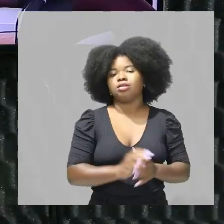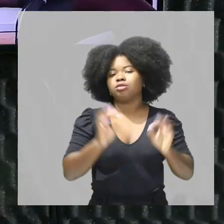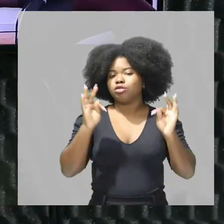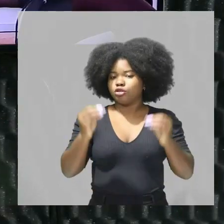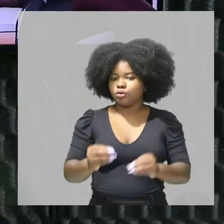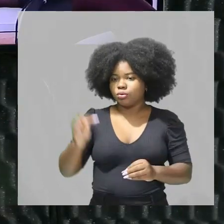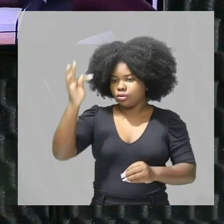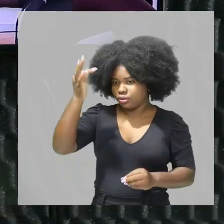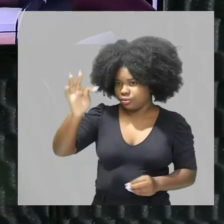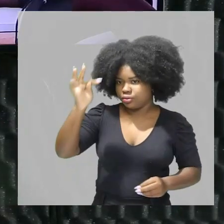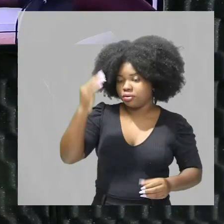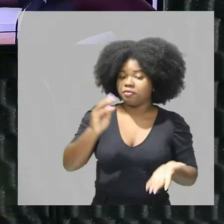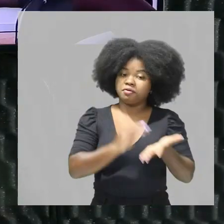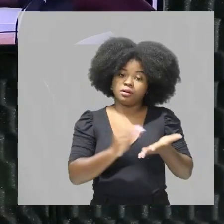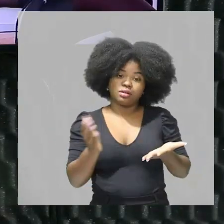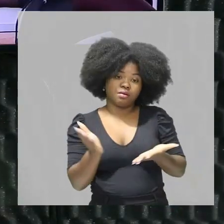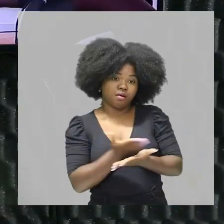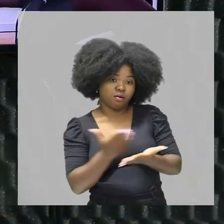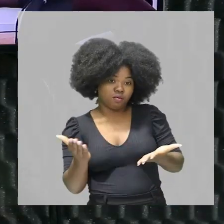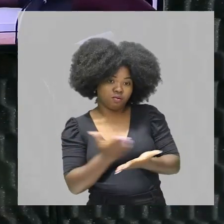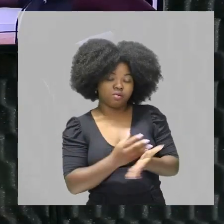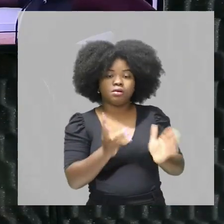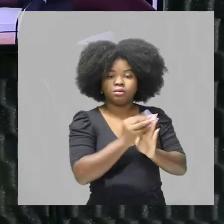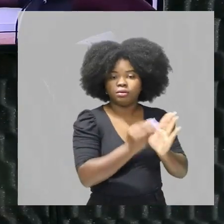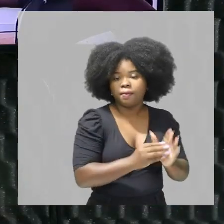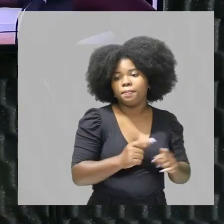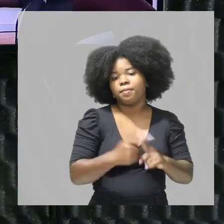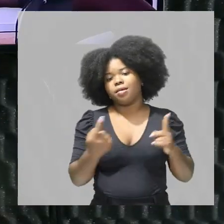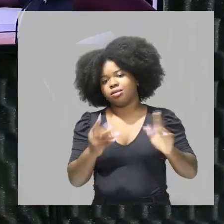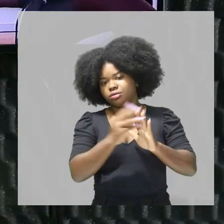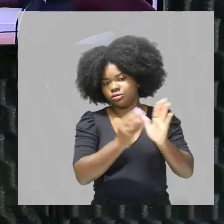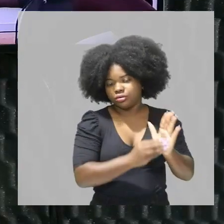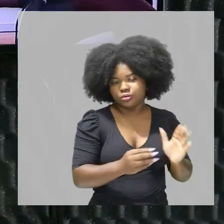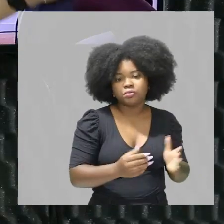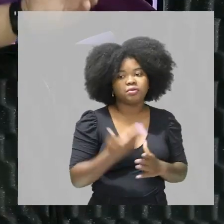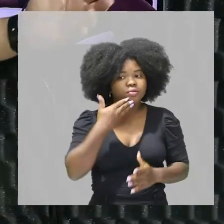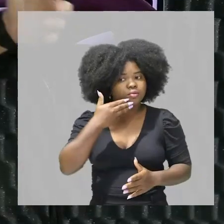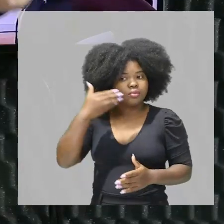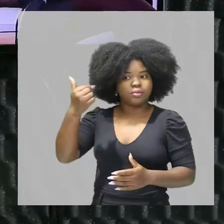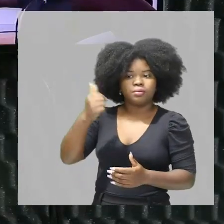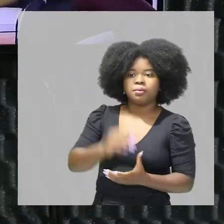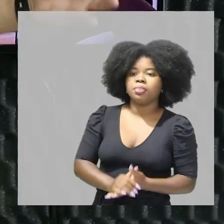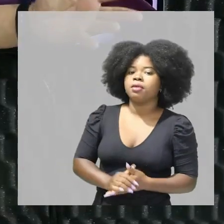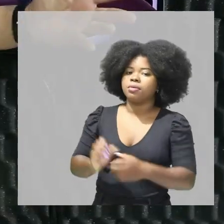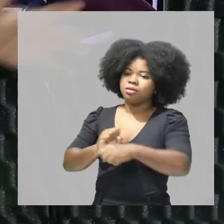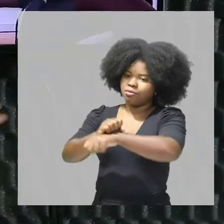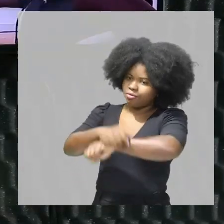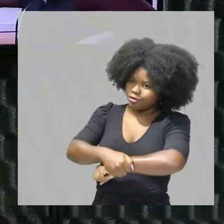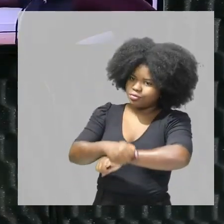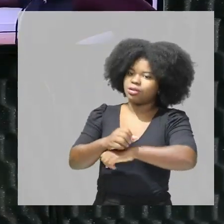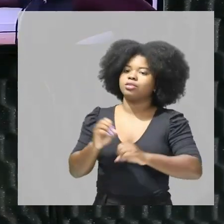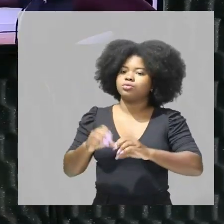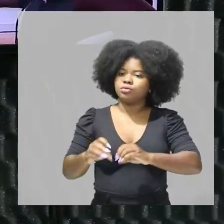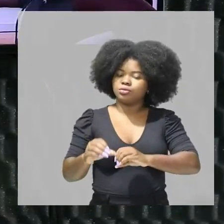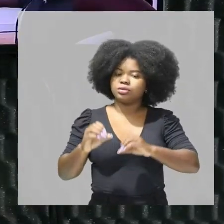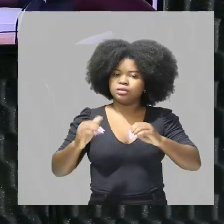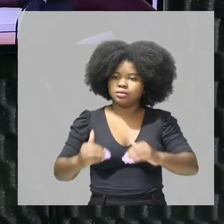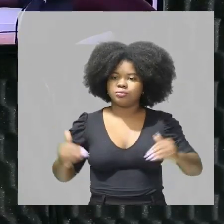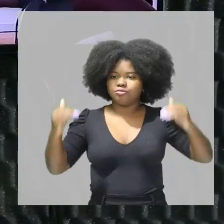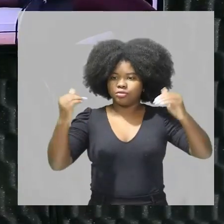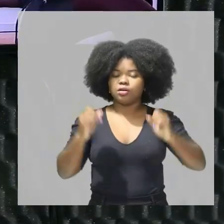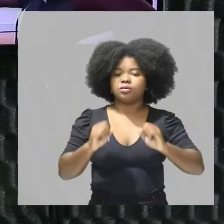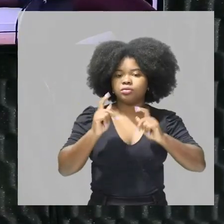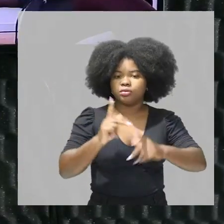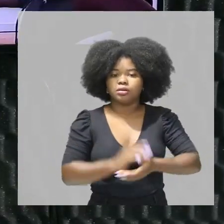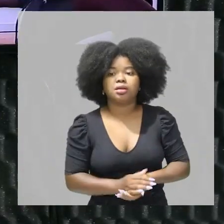a falta alguns com seus obviamente mas esses conteúdos ficam bem melhores lá para academia para Universidade aqui no ensino